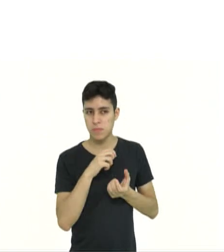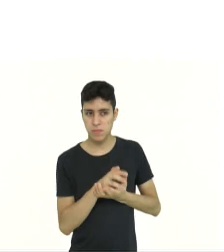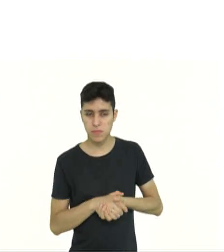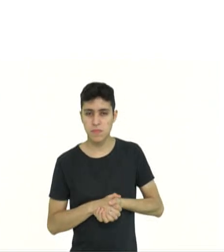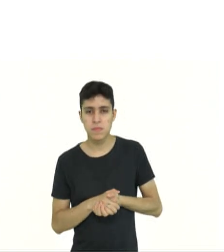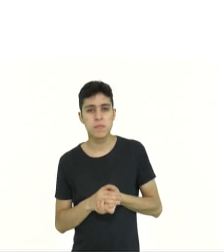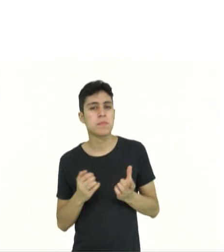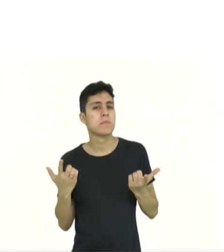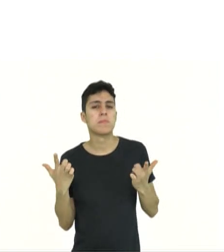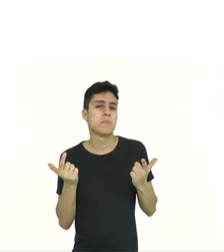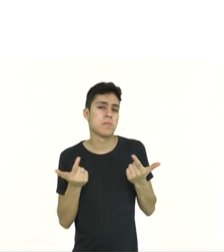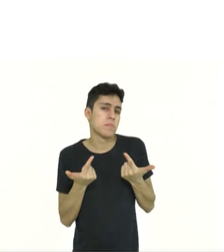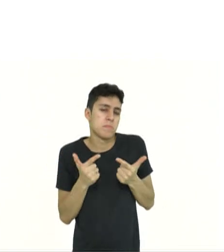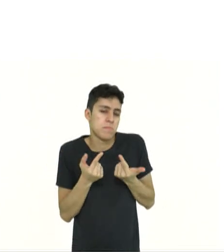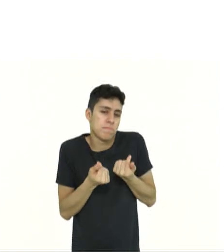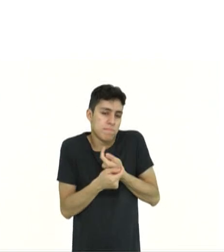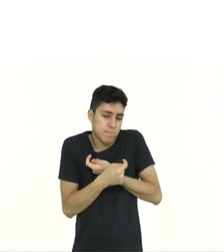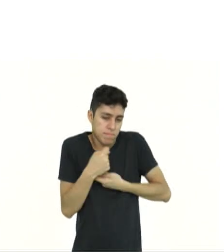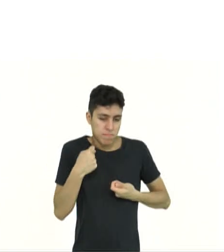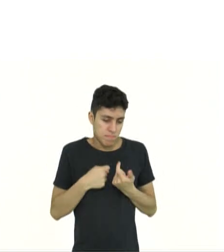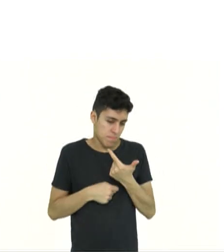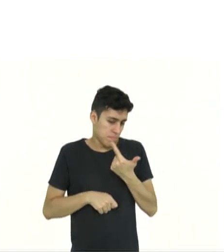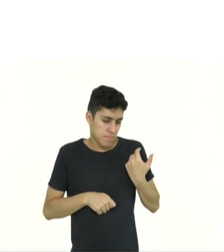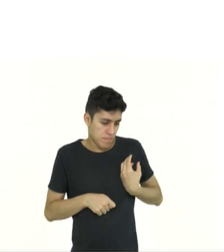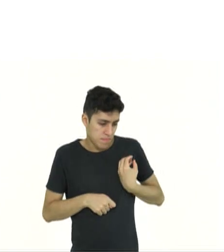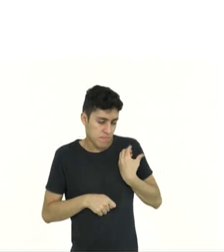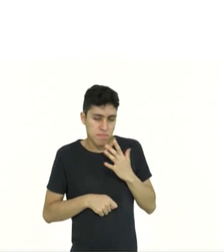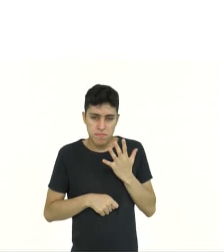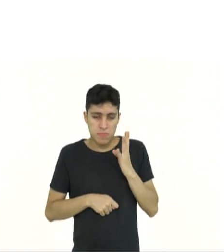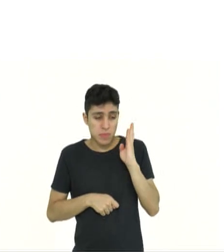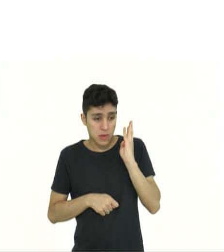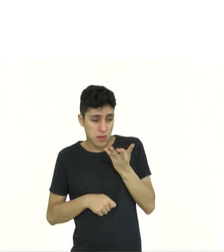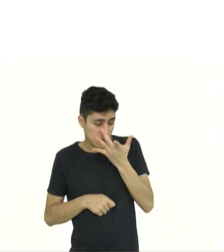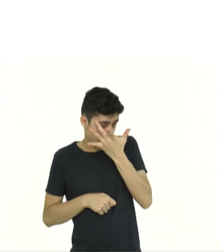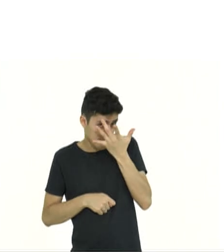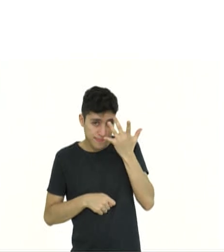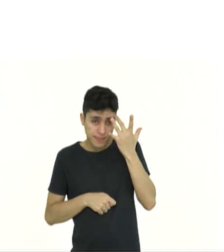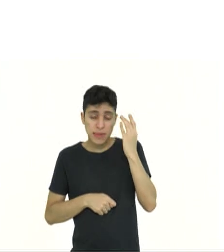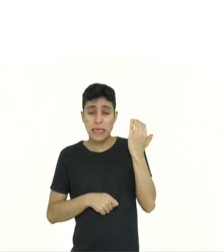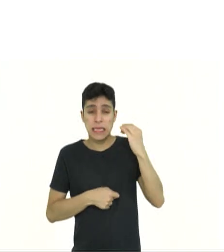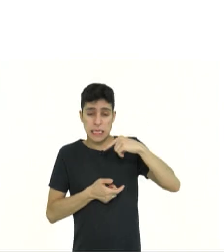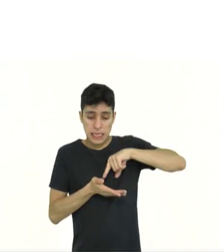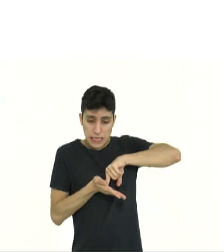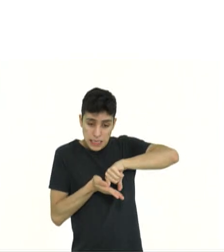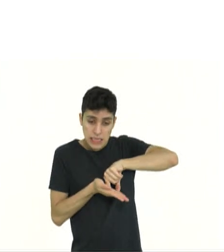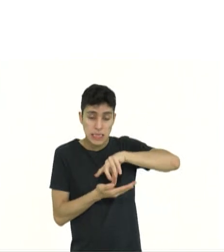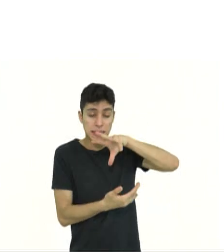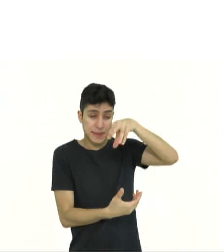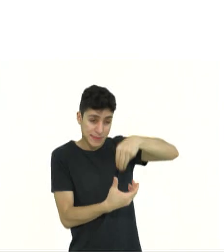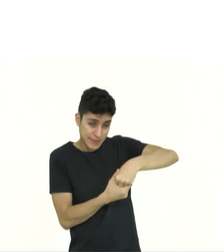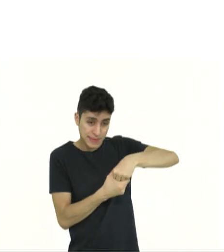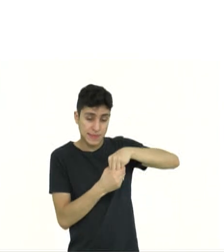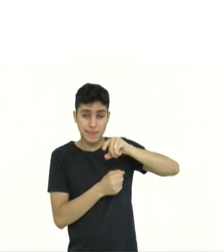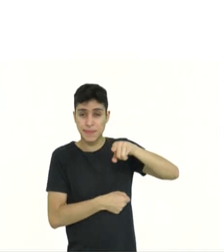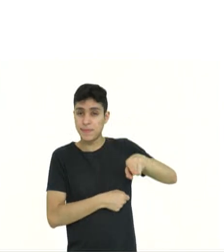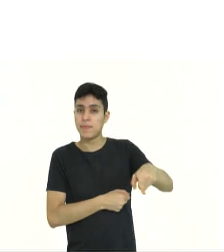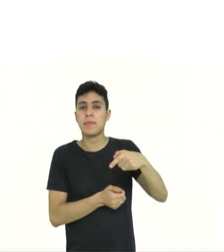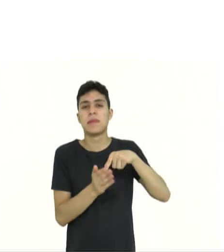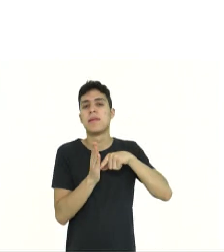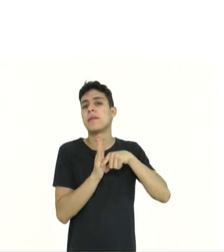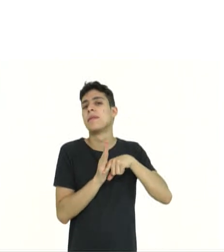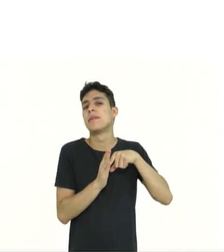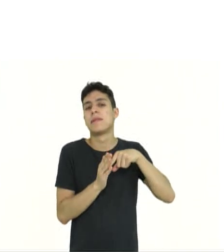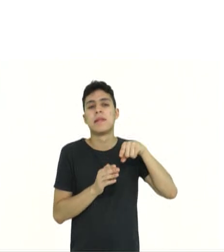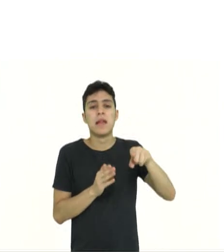área econômica. Embora não haja habitantes, cerca de 4.000 cientistas, 4.000 pessoas estão lá fazendo pesquisas no